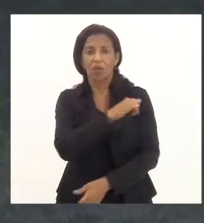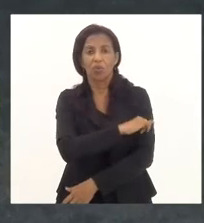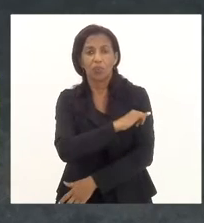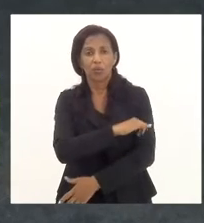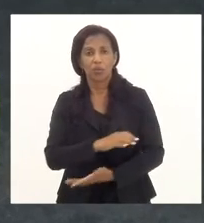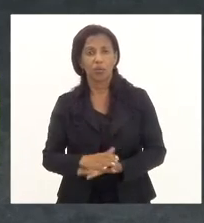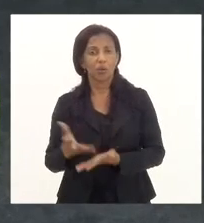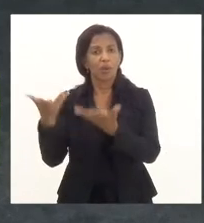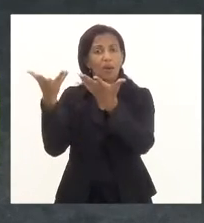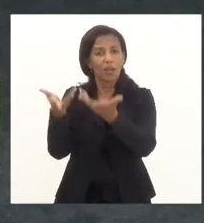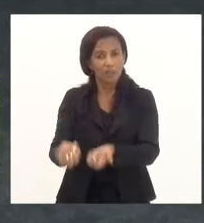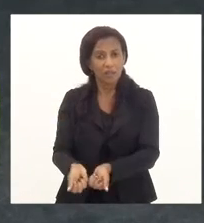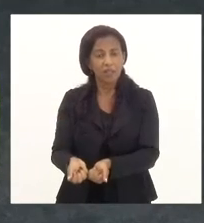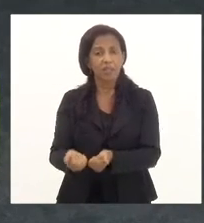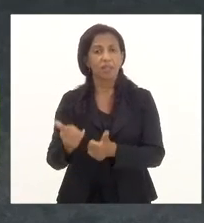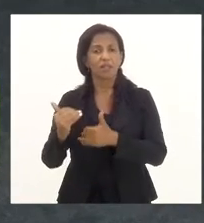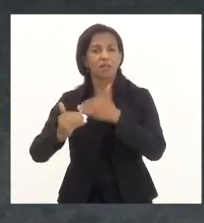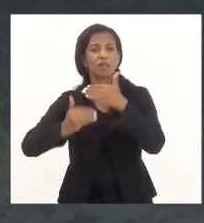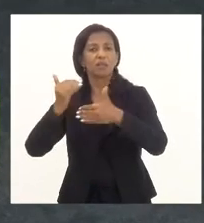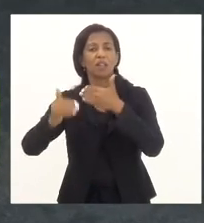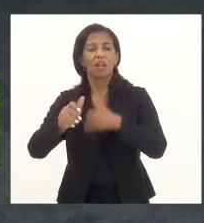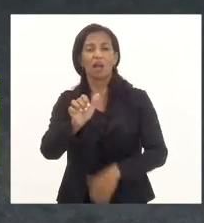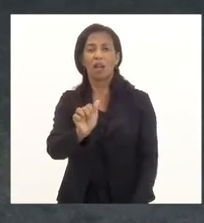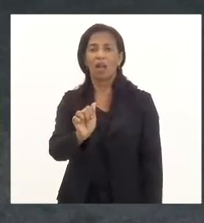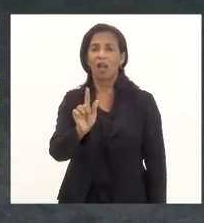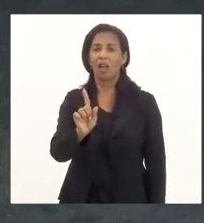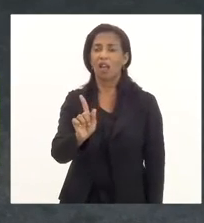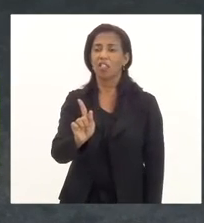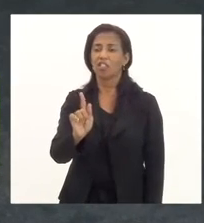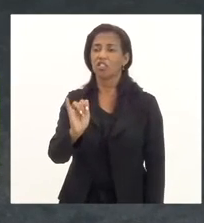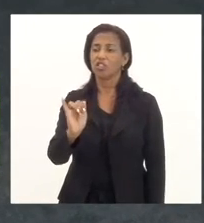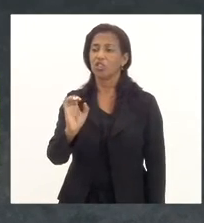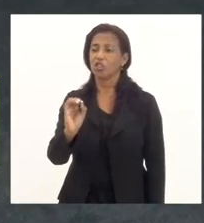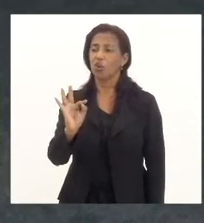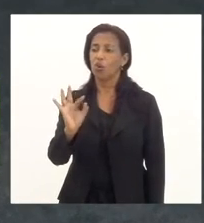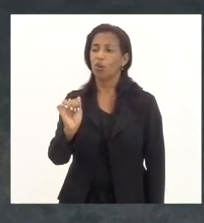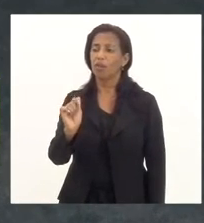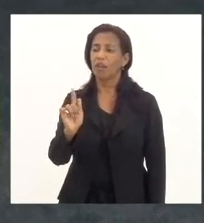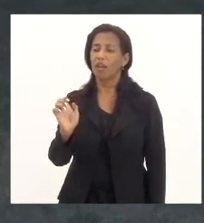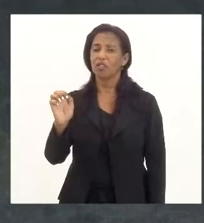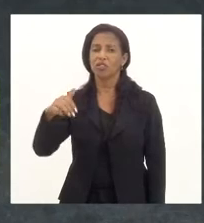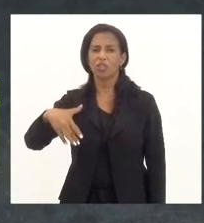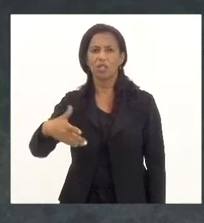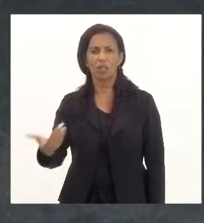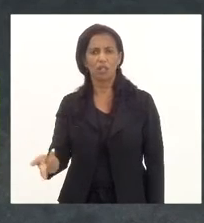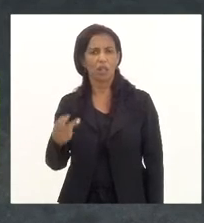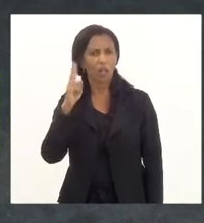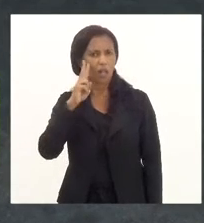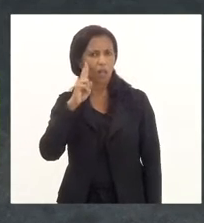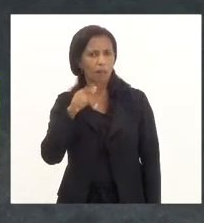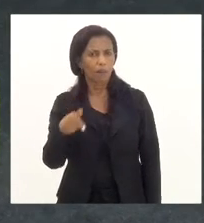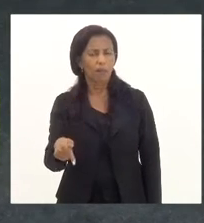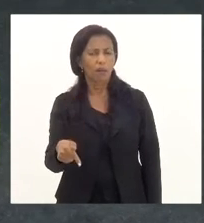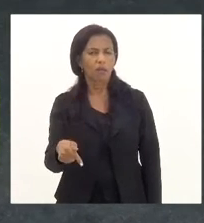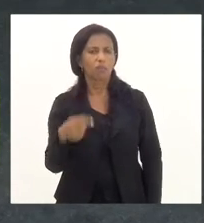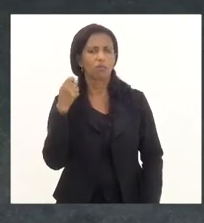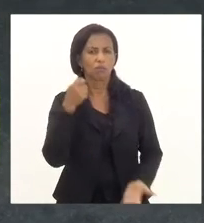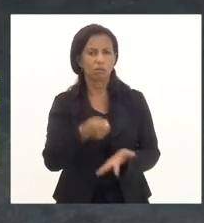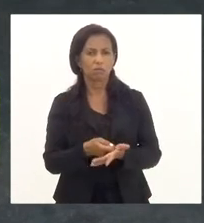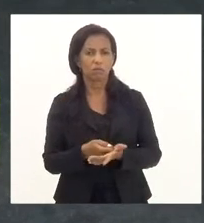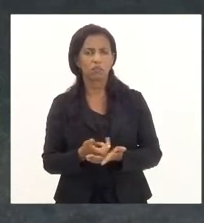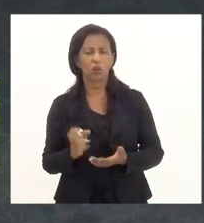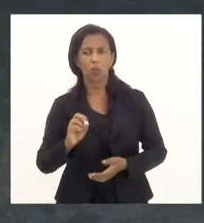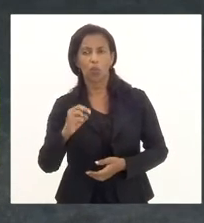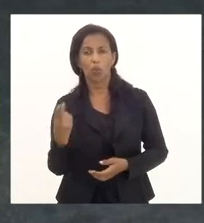rio aceitam desse processo de agiotagem sei que isso já foi dito aqui mas eu acho importante ressaltar essa questão